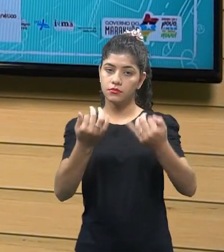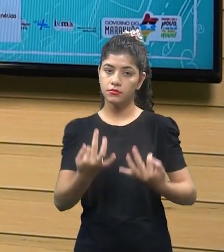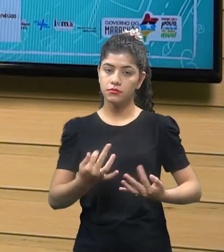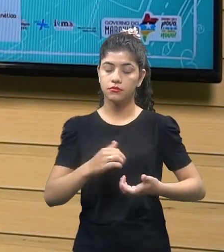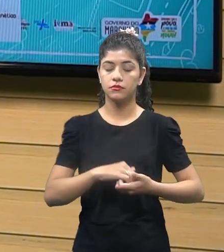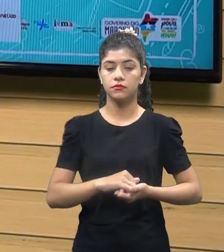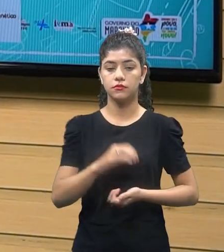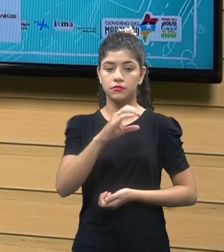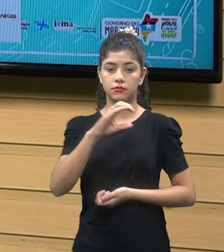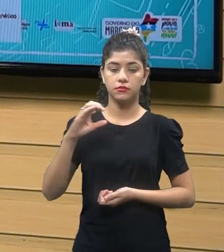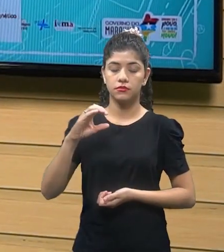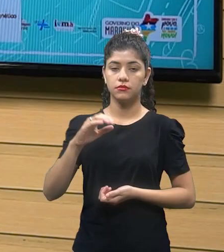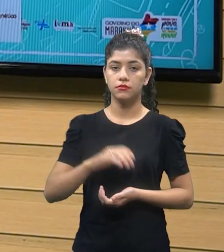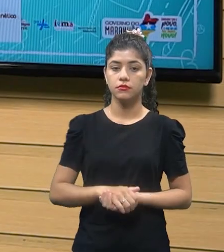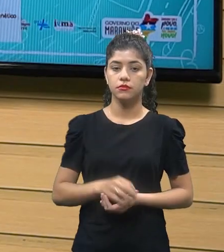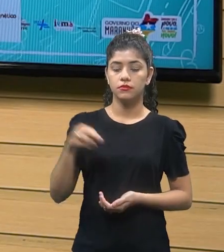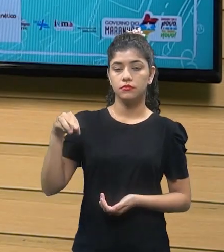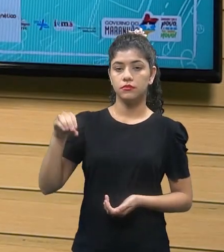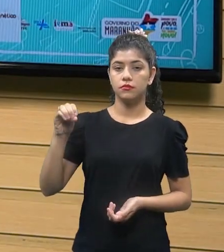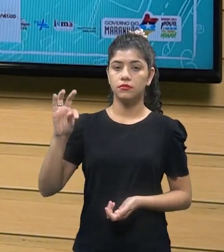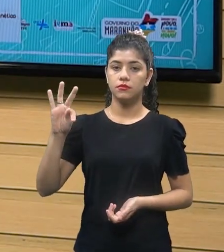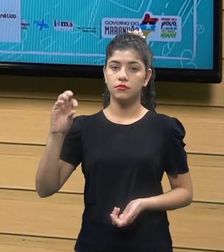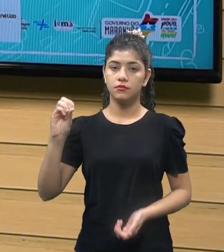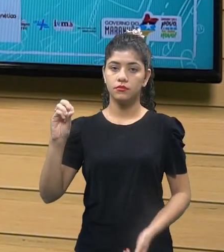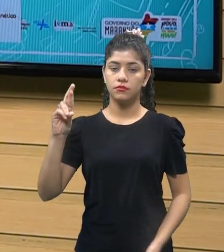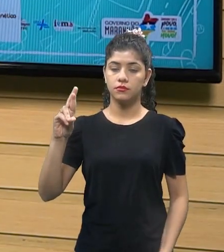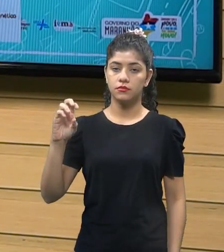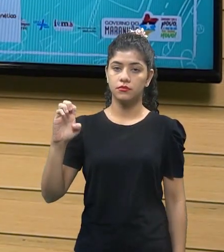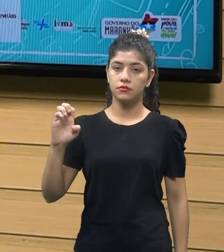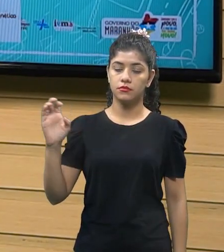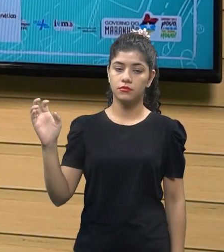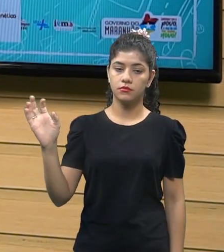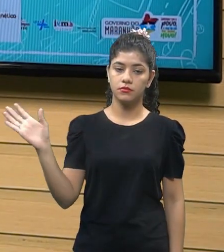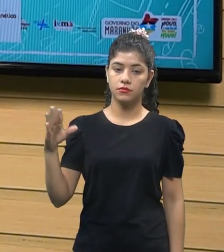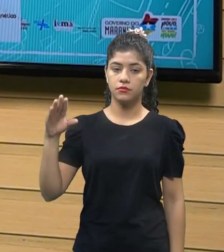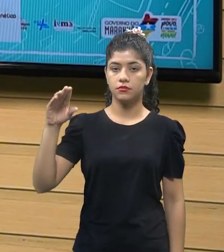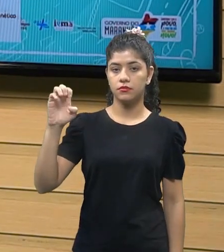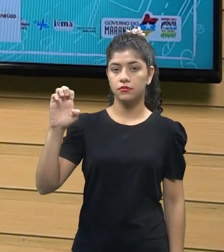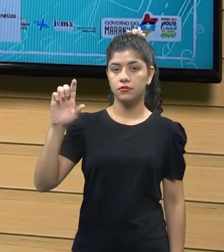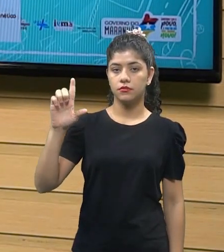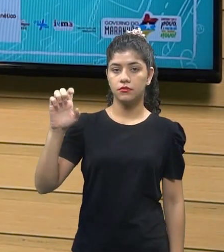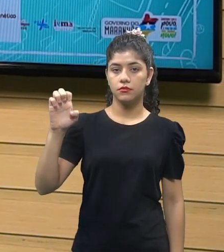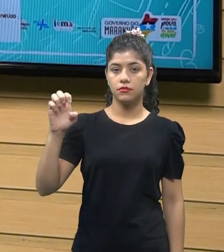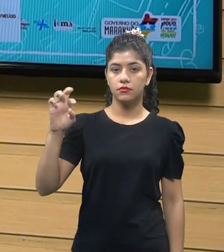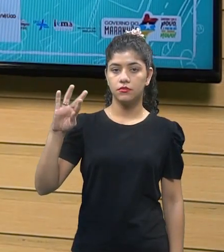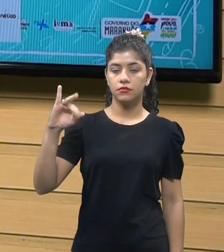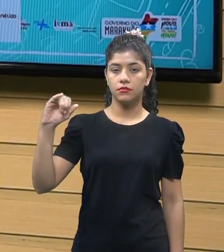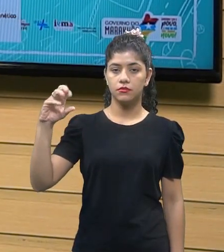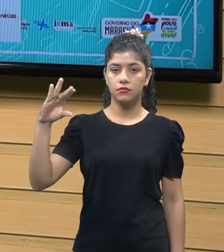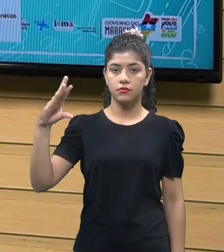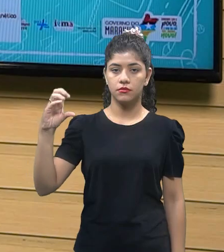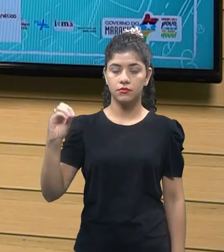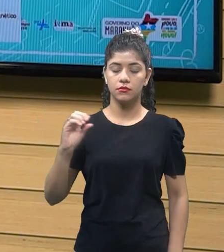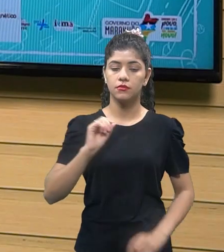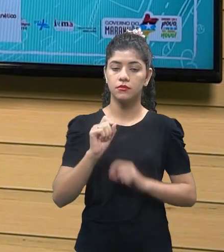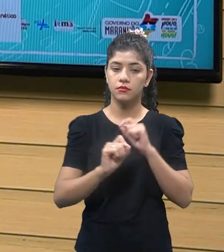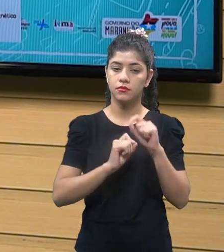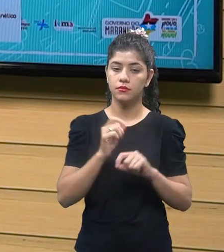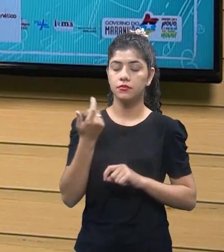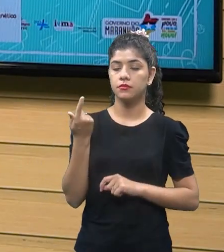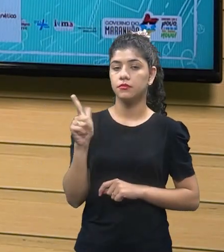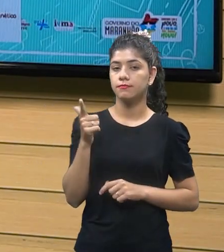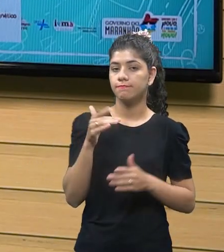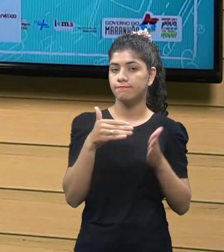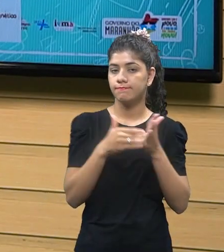corrente contínua, os motores elétricos de corrente contínua. Tá? Só para relembrar um pouco, corrente contínua é aquela que não